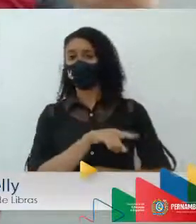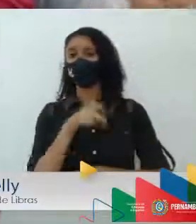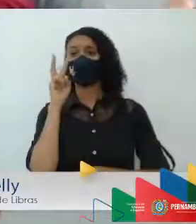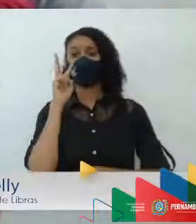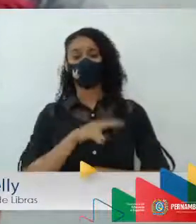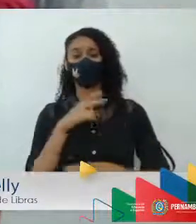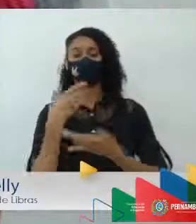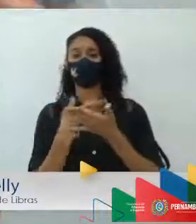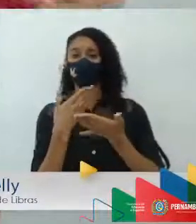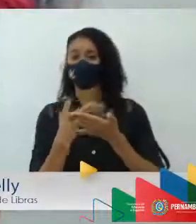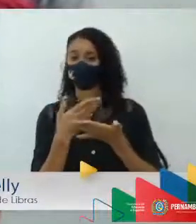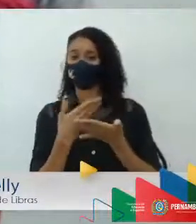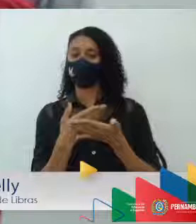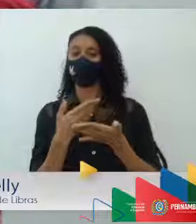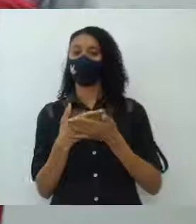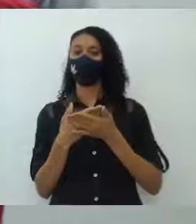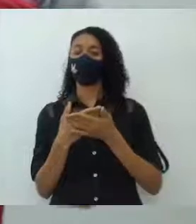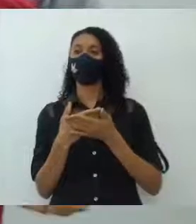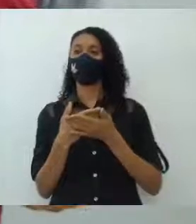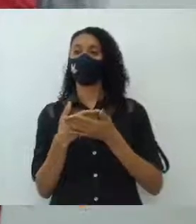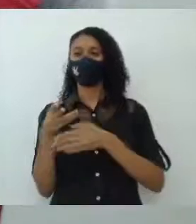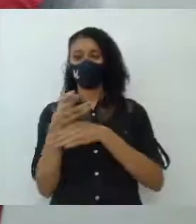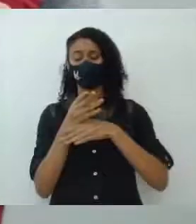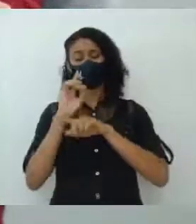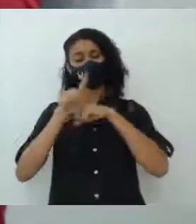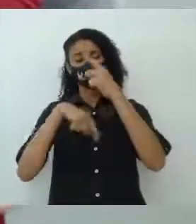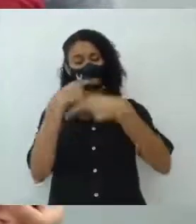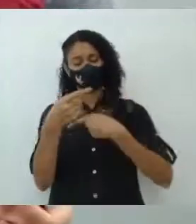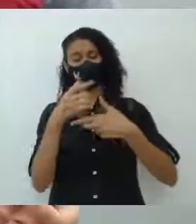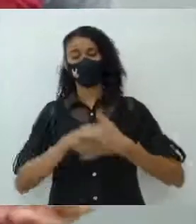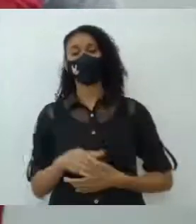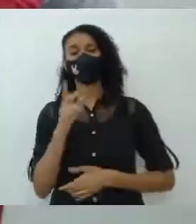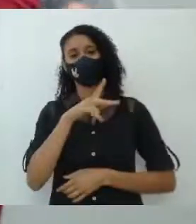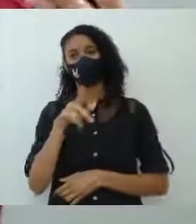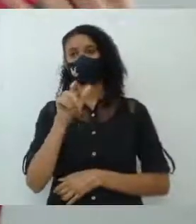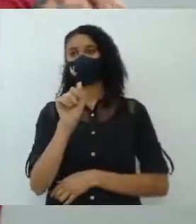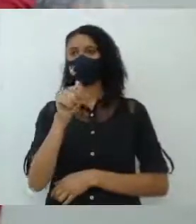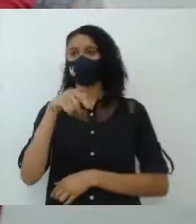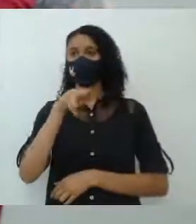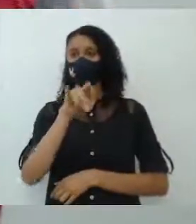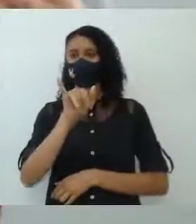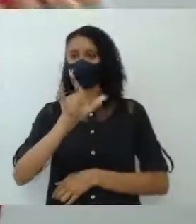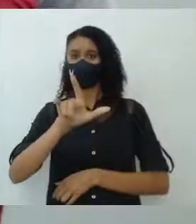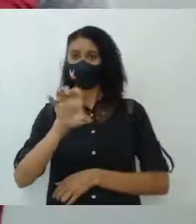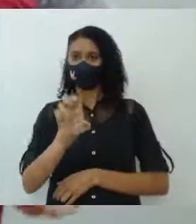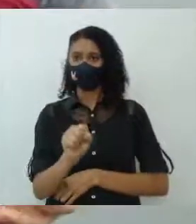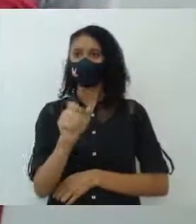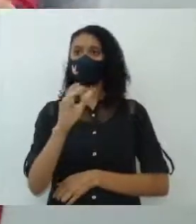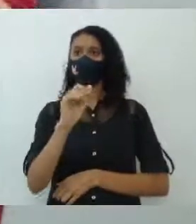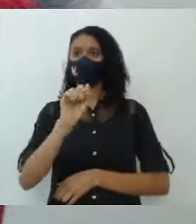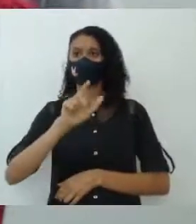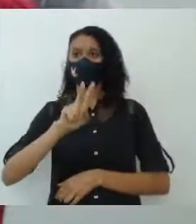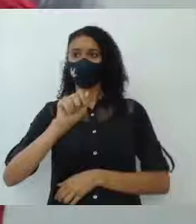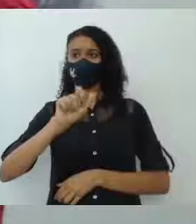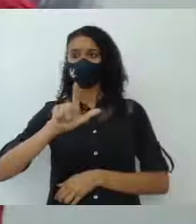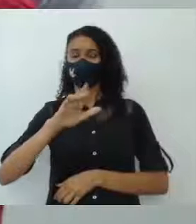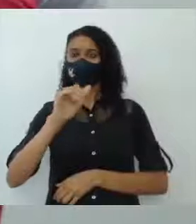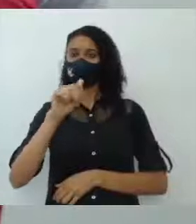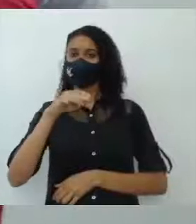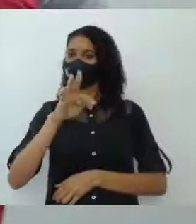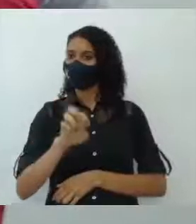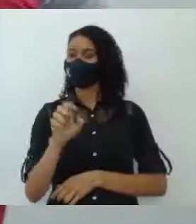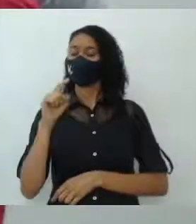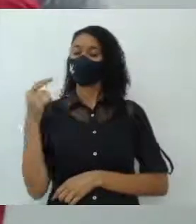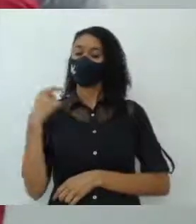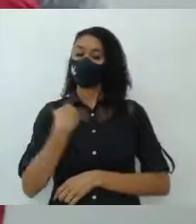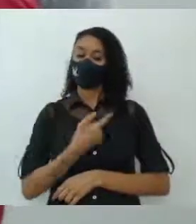aula gravada, numa outra oportunidade. Eu sou o professor Aquiles Cavalcante e estamos aqui mais uma vez para continuar colaborando com o